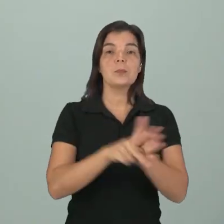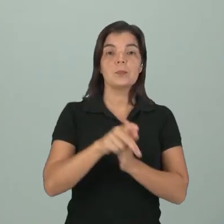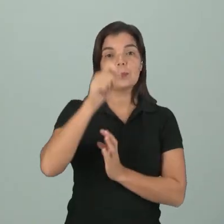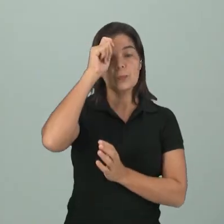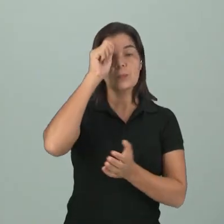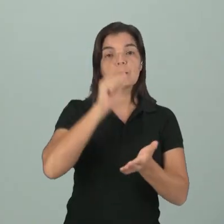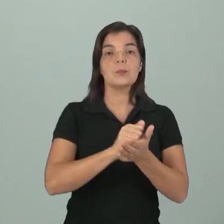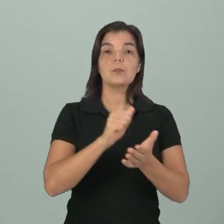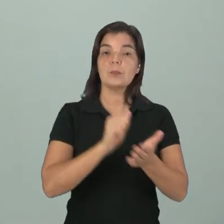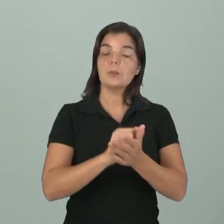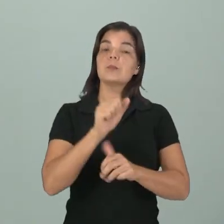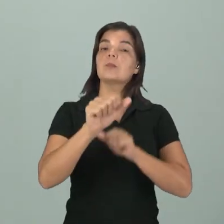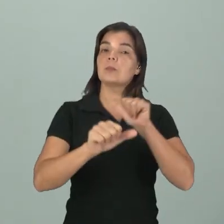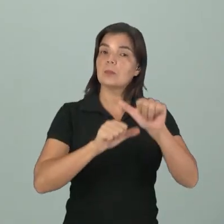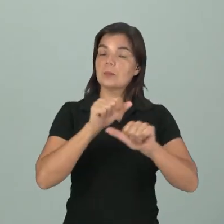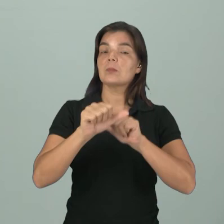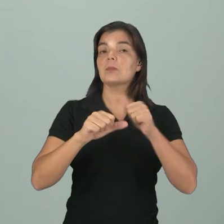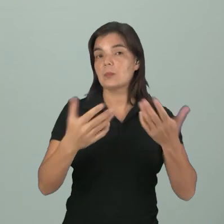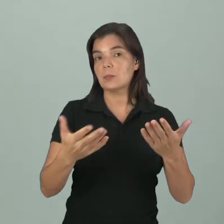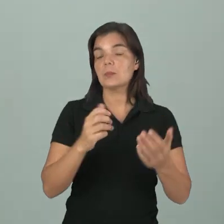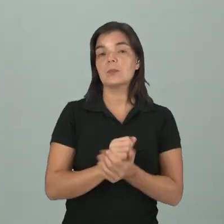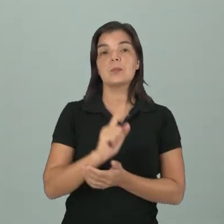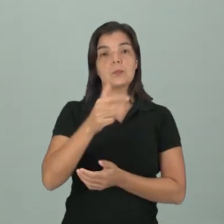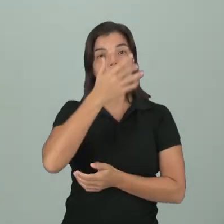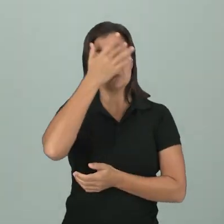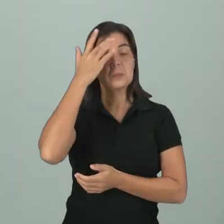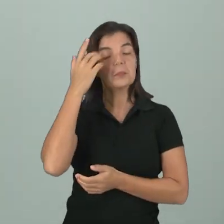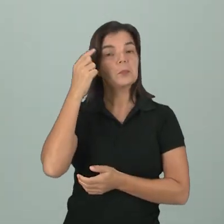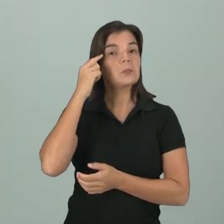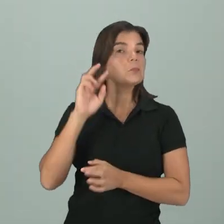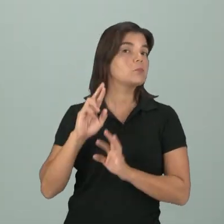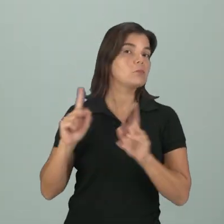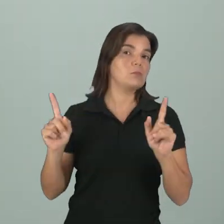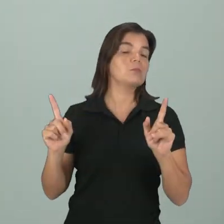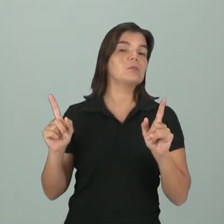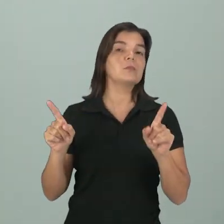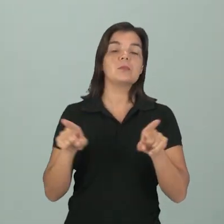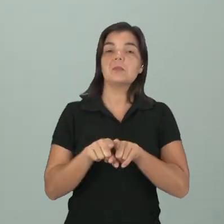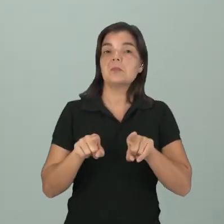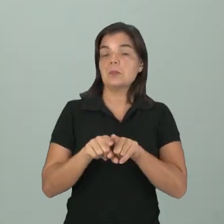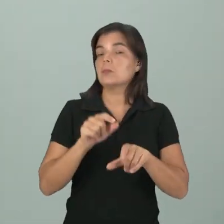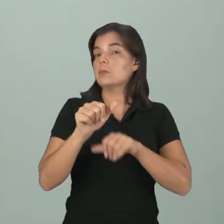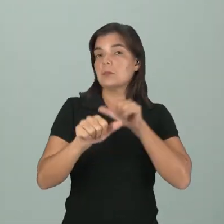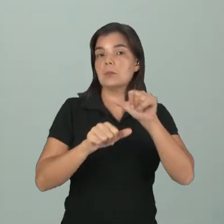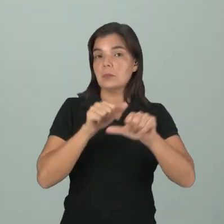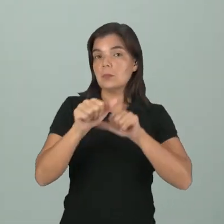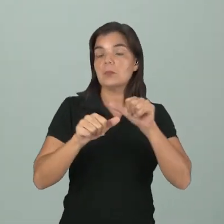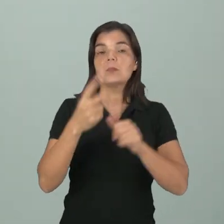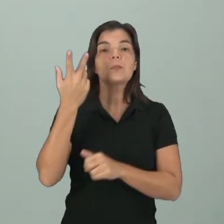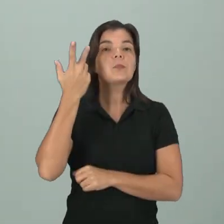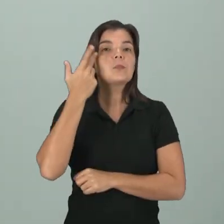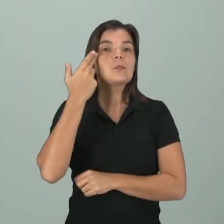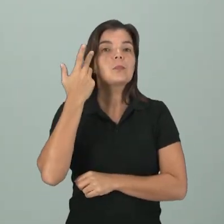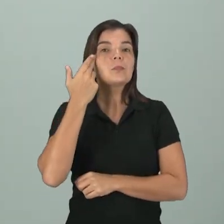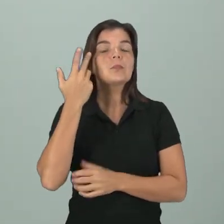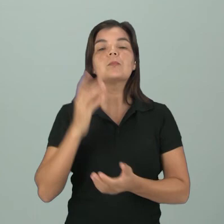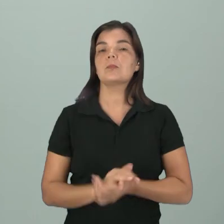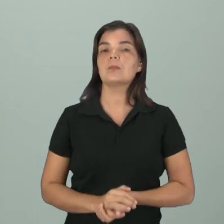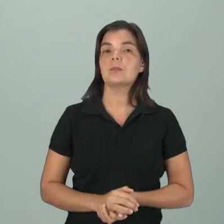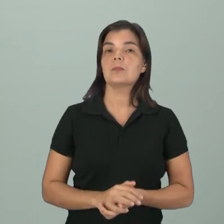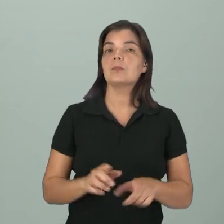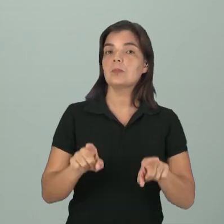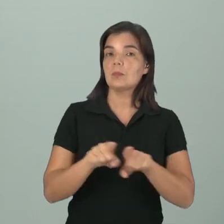autor. Para ele, essas mudanças são dramáticas. Outra pessoa pode pensar que não, que é uma transformação natural e